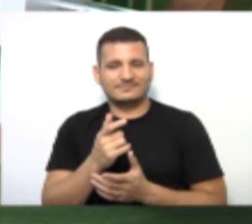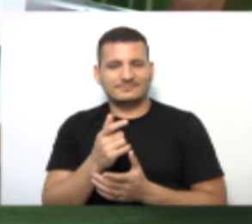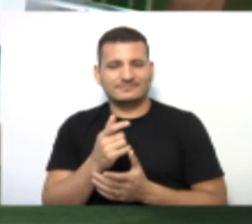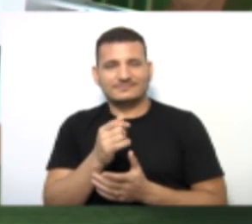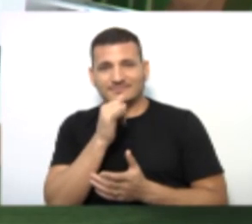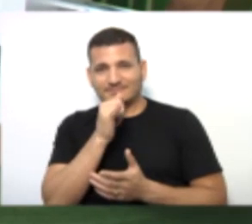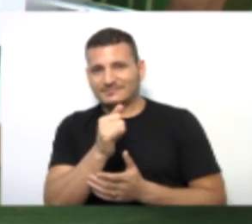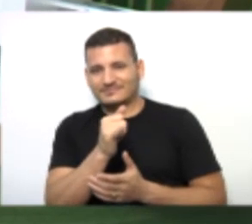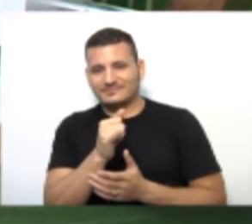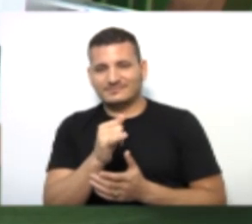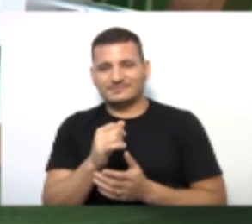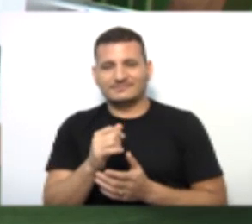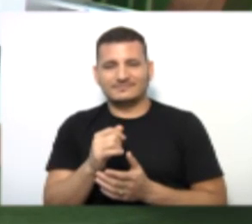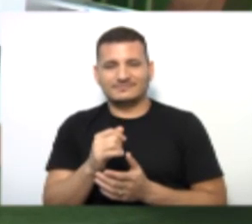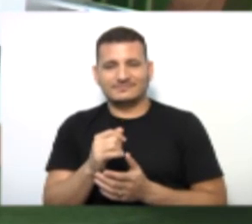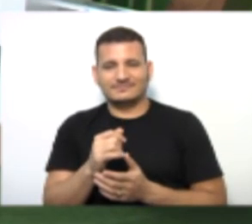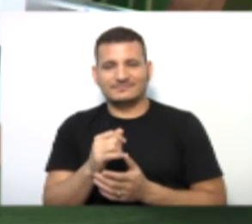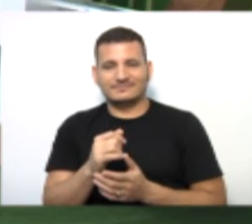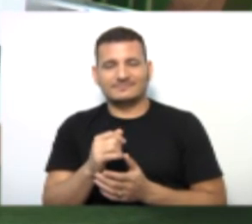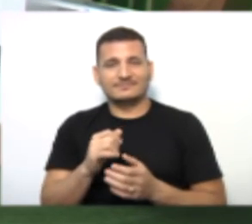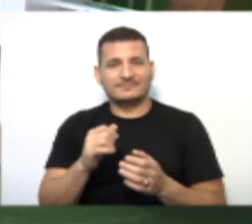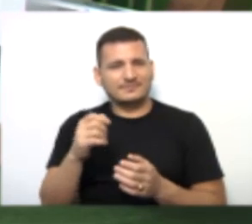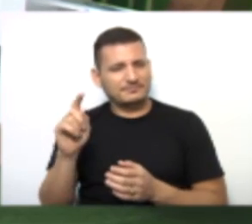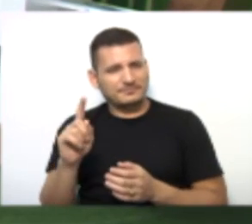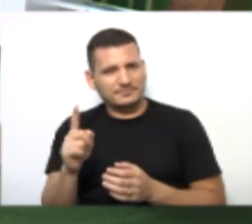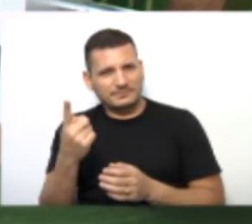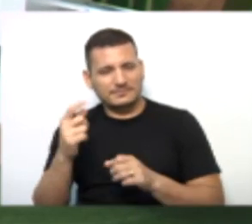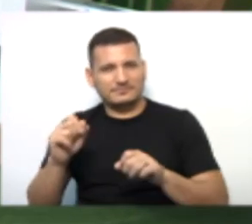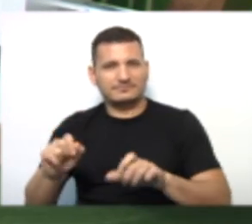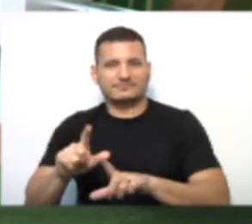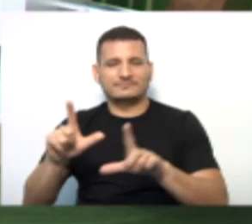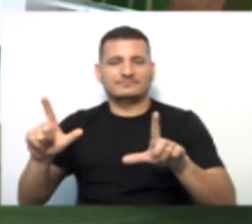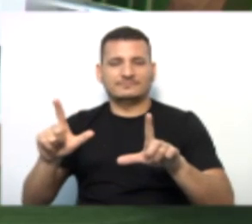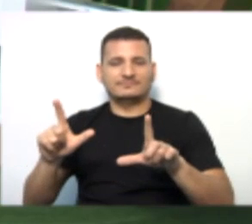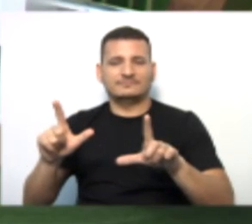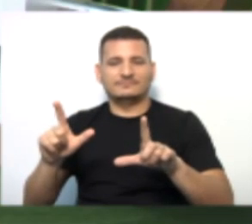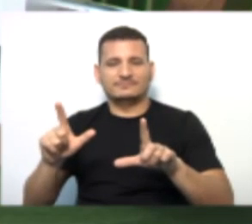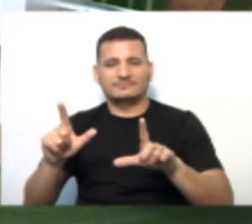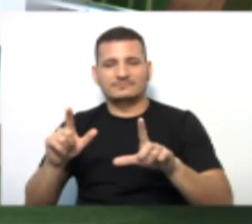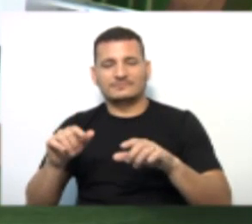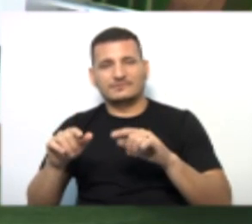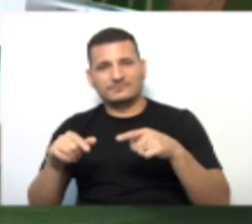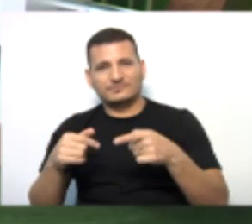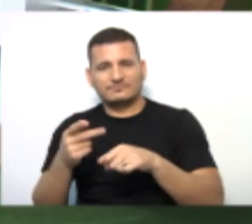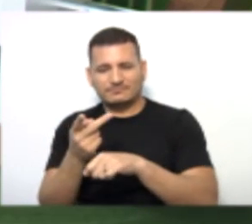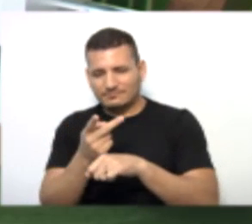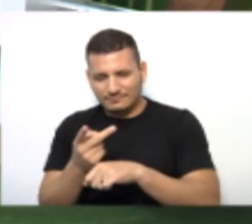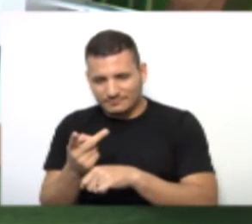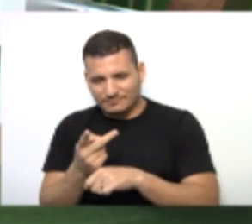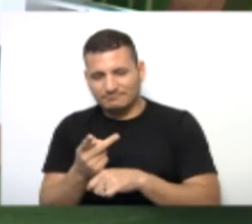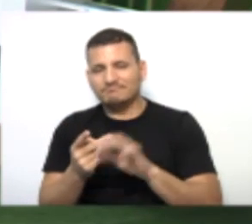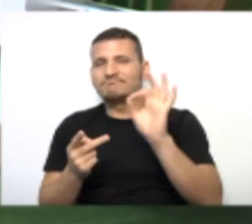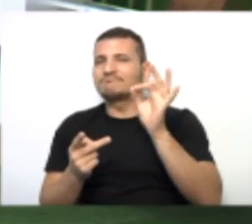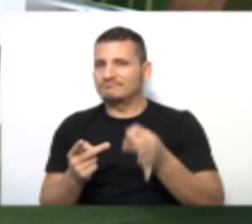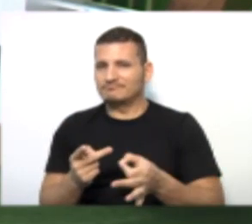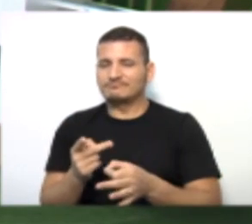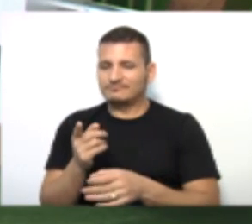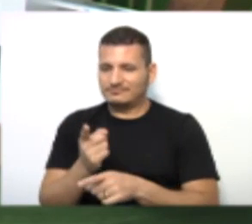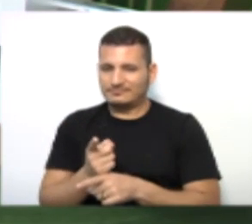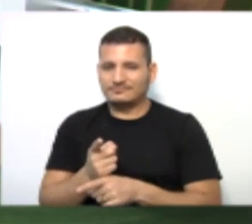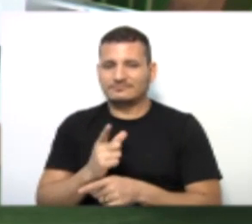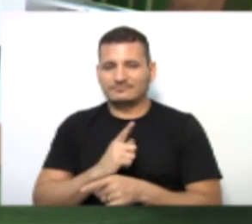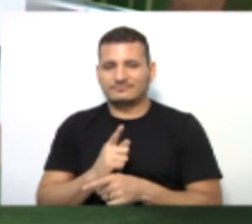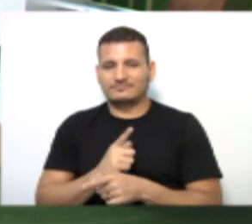se rodar de primeira, se executar de primeira, você começa a procurar erro, porque com certeza tem. Com certeza tem alguma